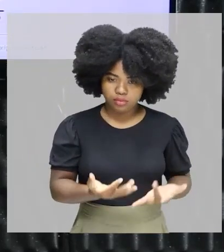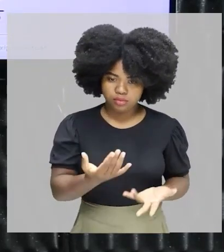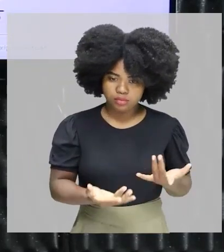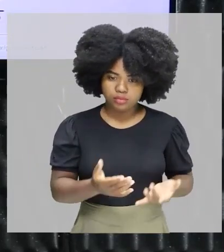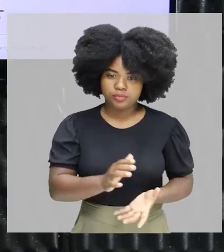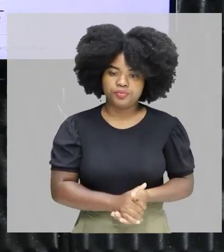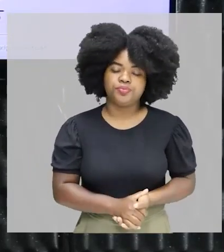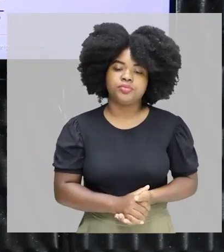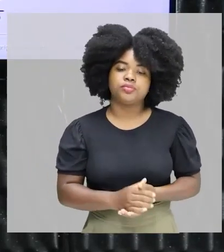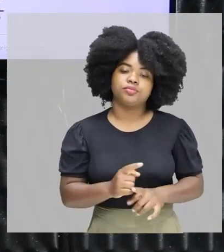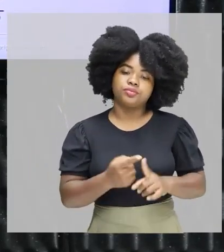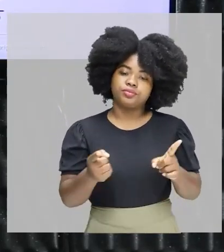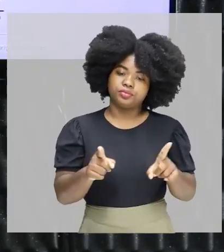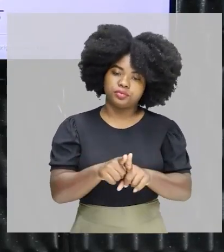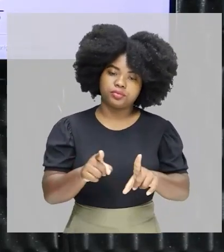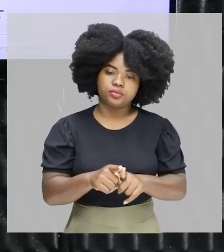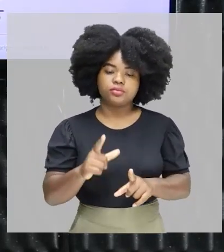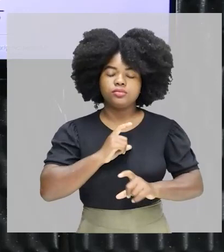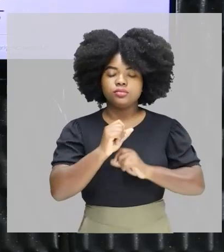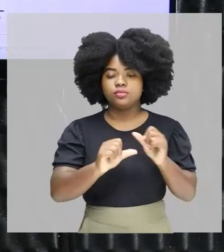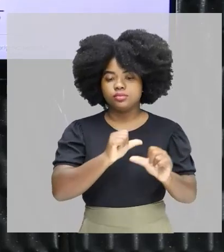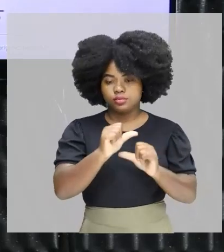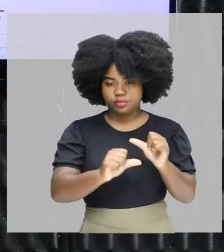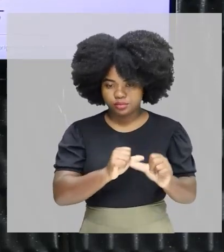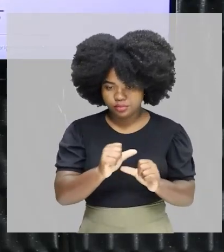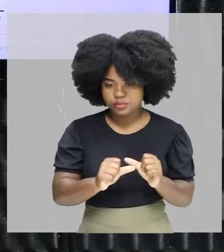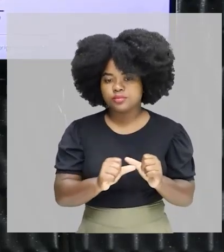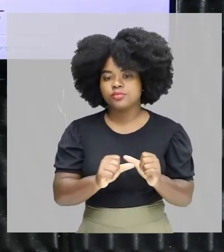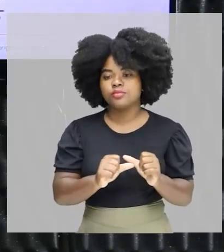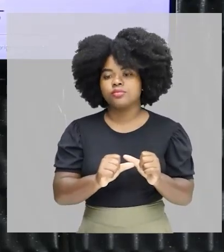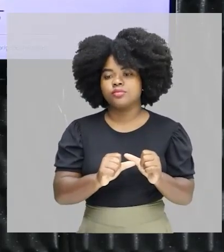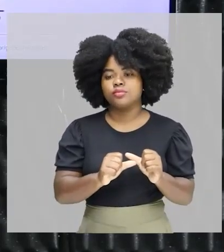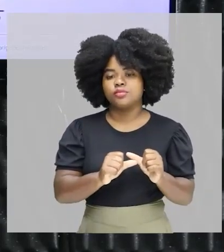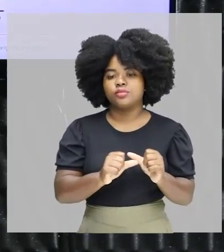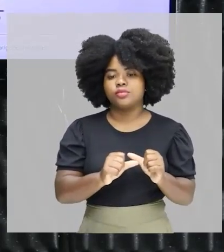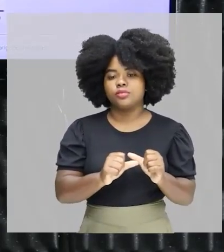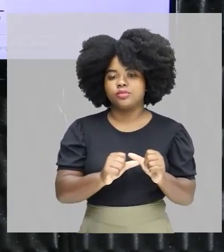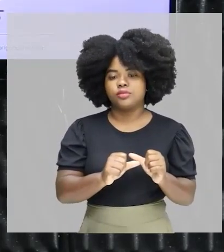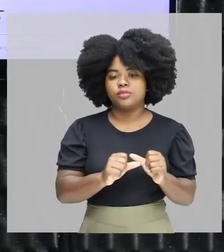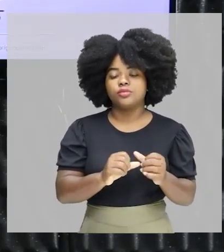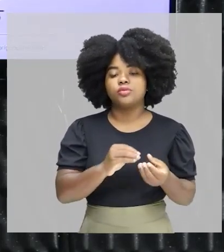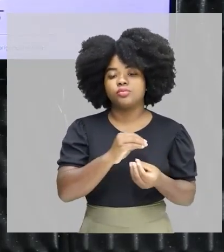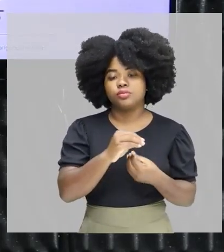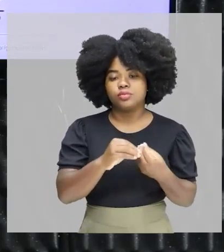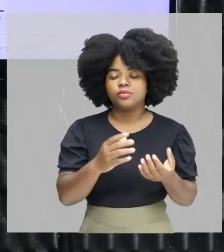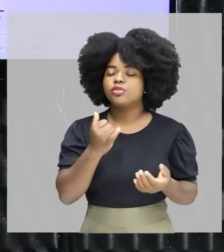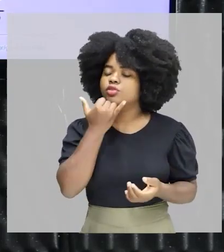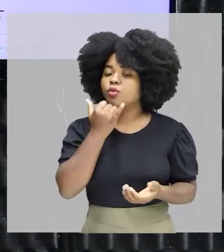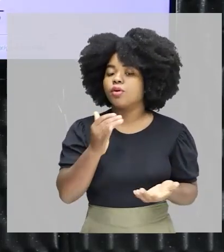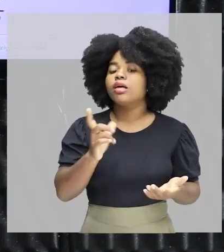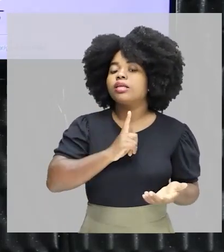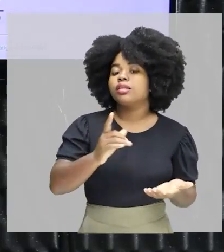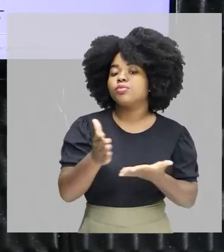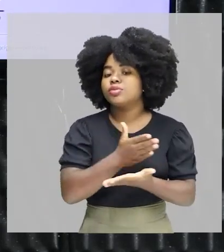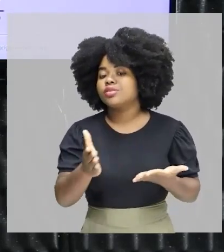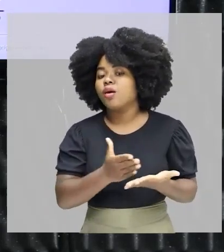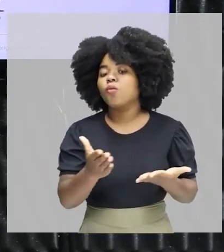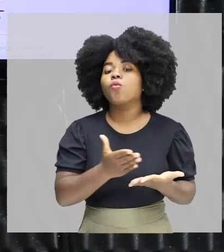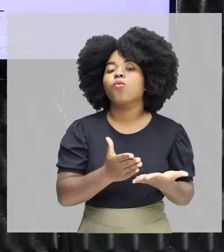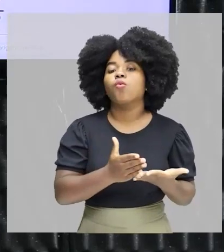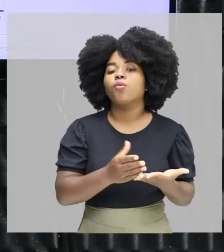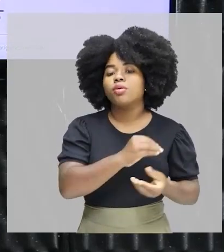queima. Mas também nós temos reações reversíveis, certo? Turminha, uma